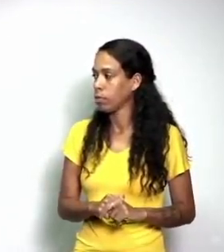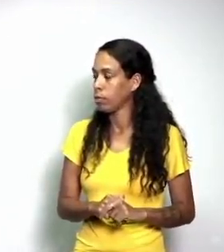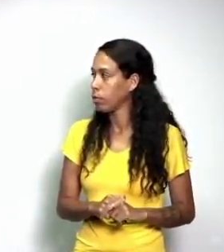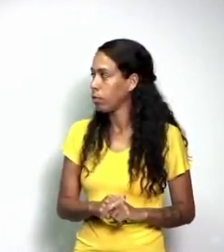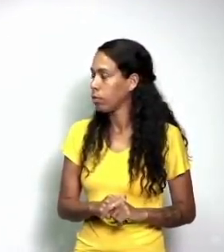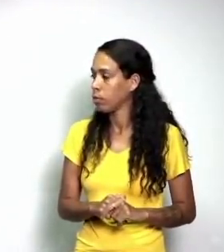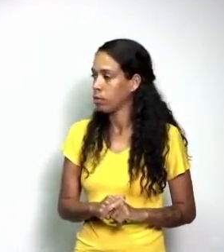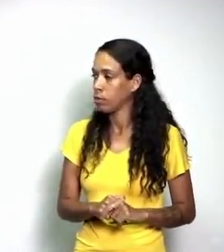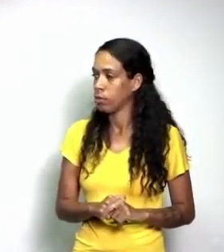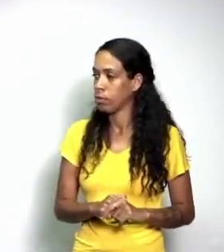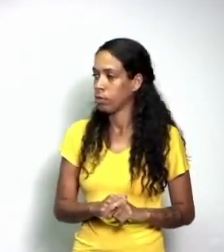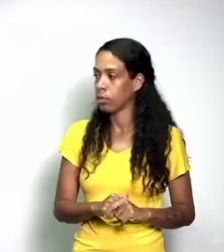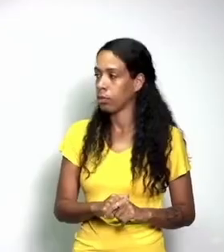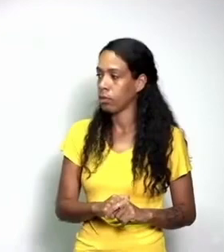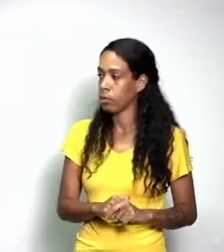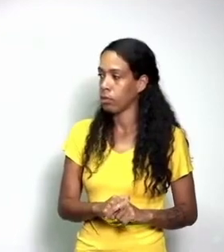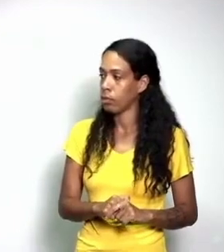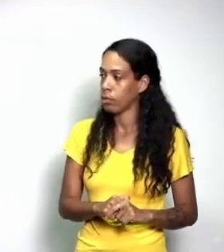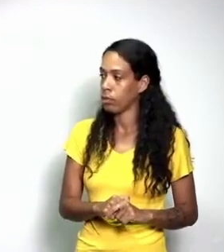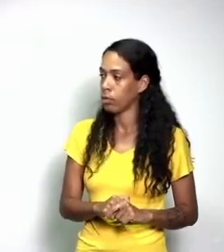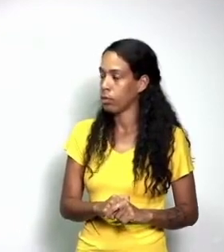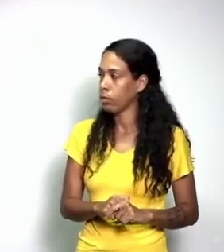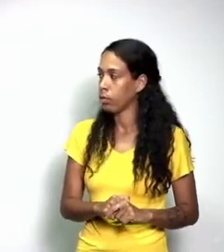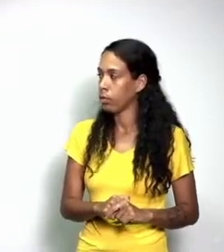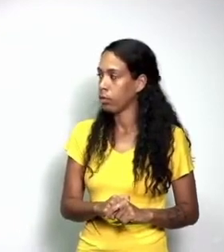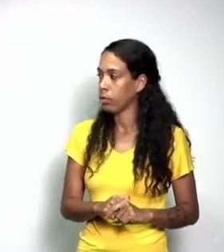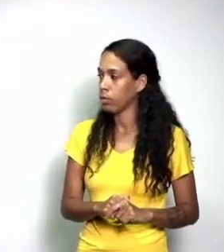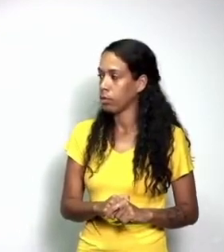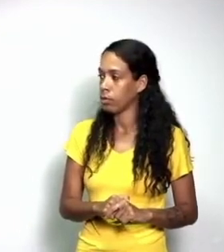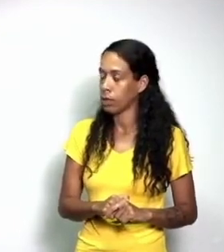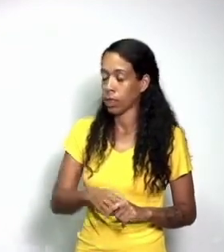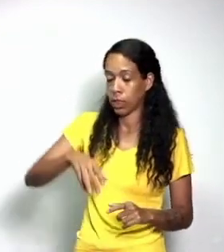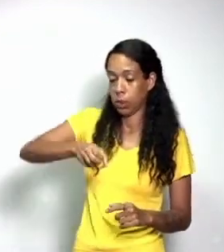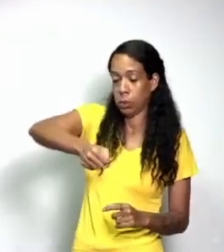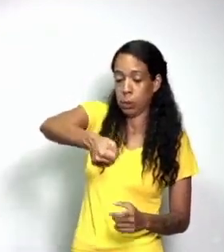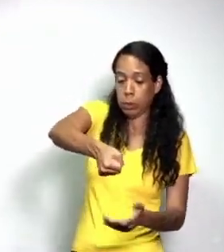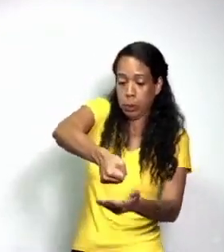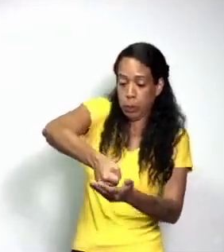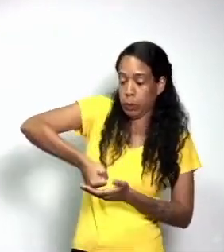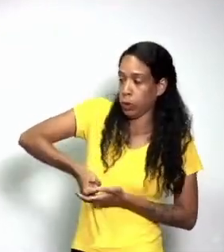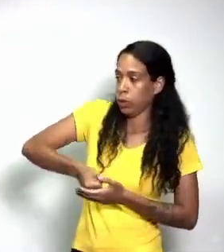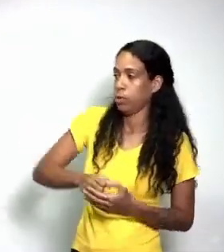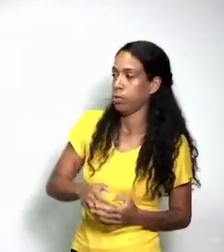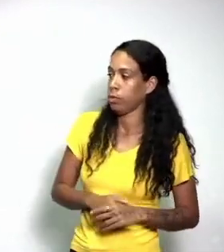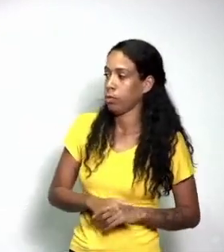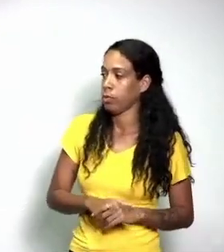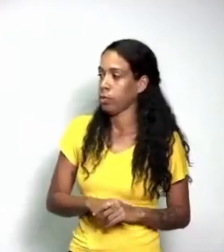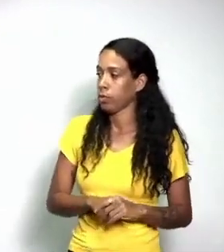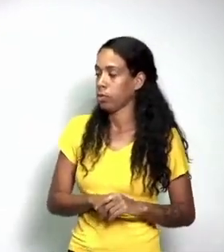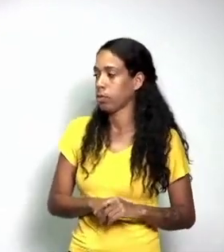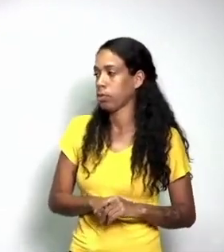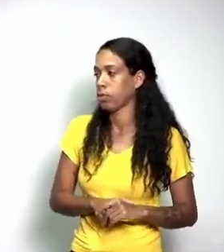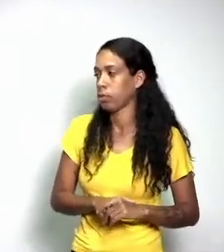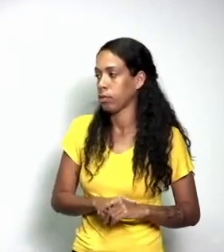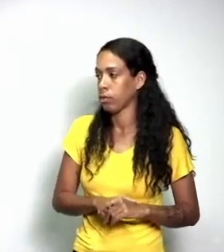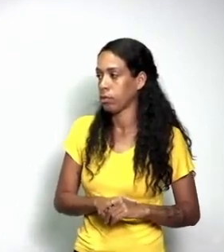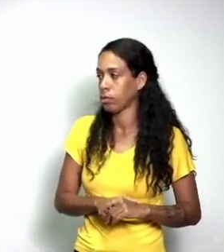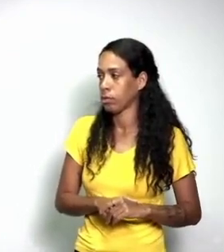para trás, garantir toda a segurança segurando a câmera por cima. E ela já está relativamente leve,